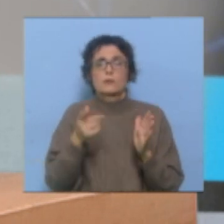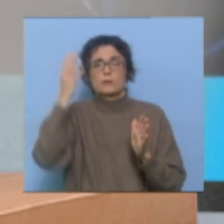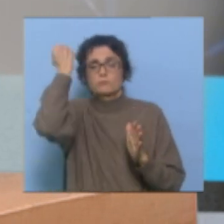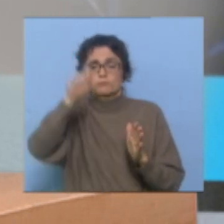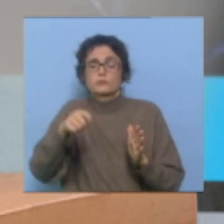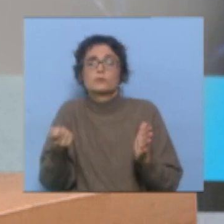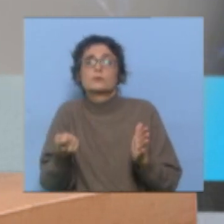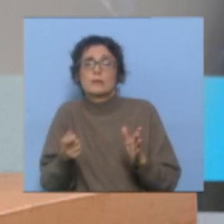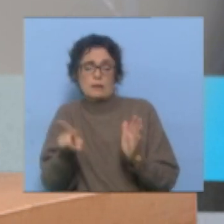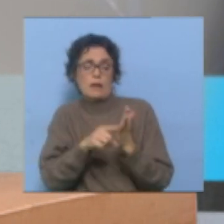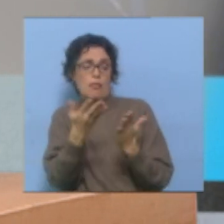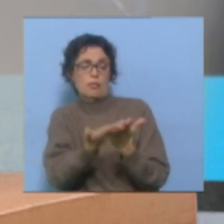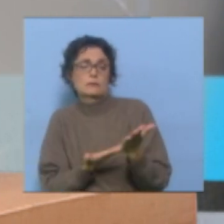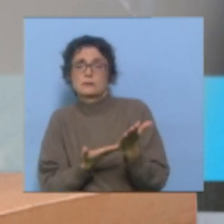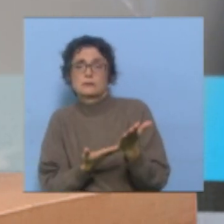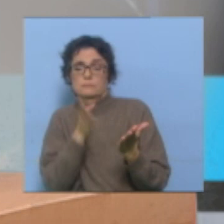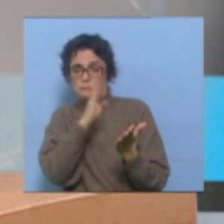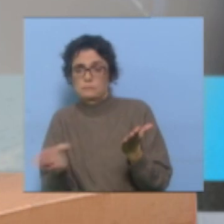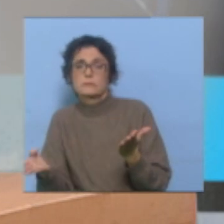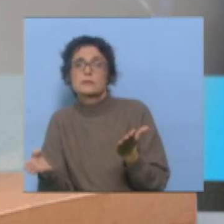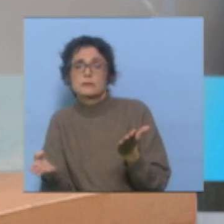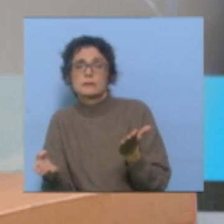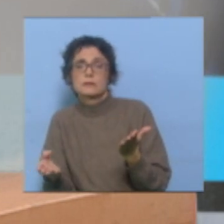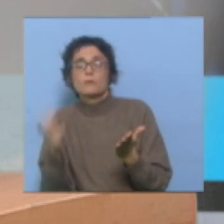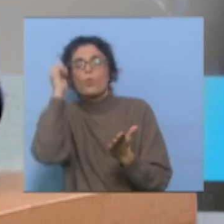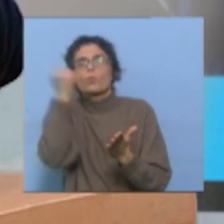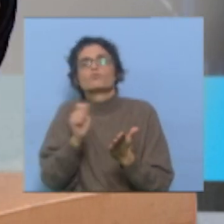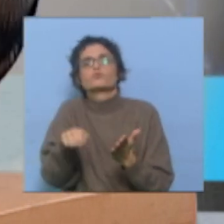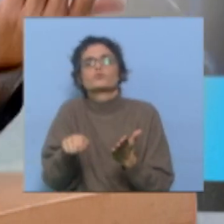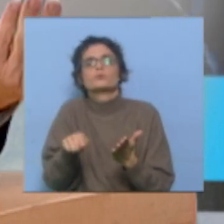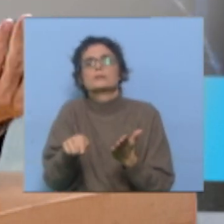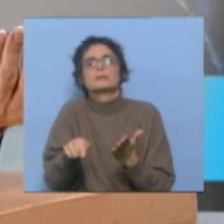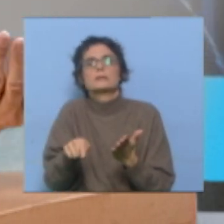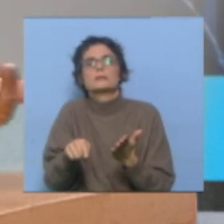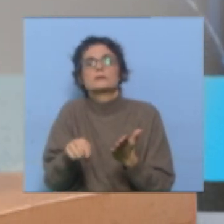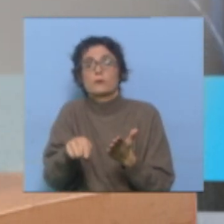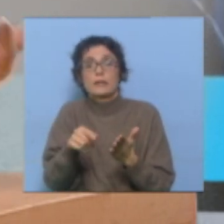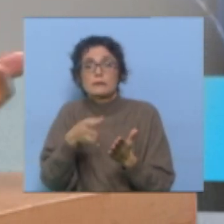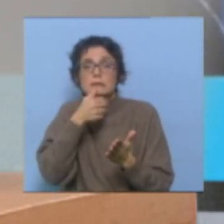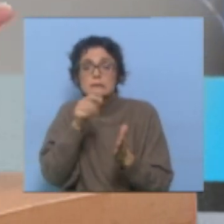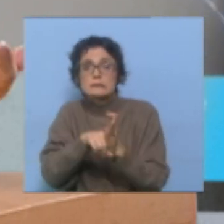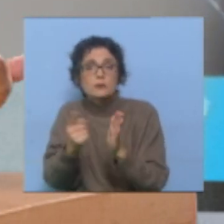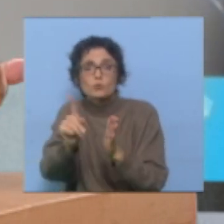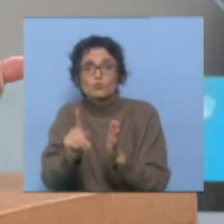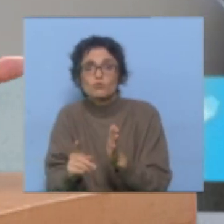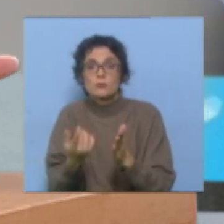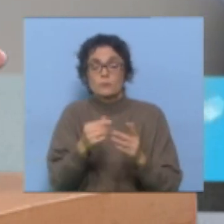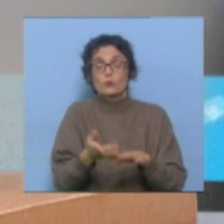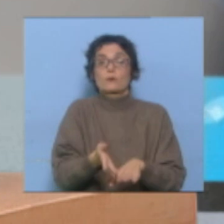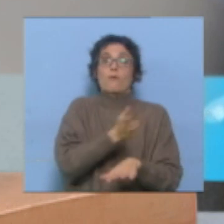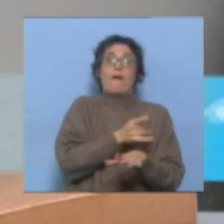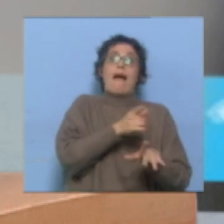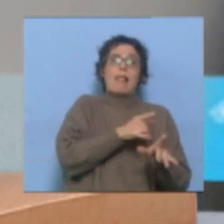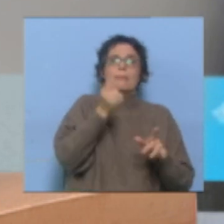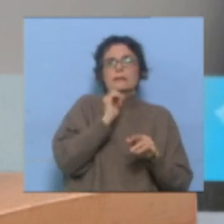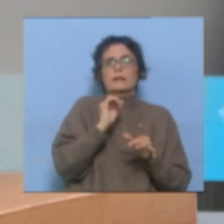que aplicar. Não é o juiz que faz a lei, o juiz aplica a lei. Portanto, tudo vai lá mais atrás ao Governo, à Assembleia da República.